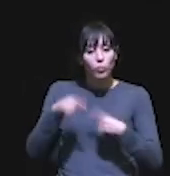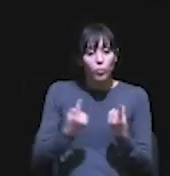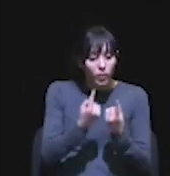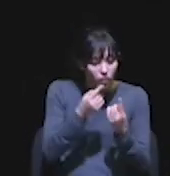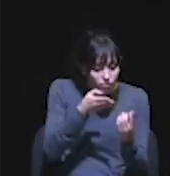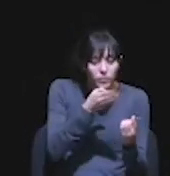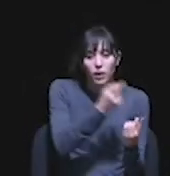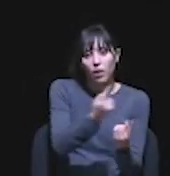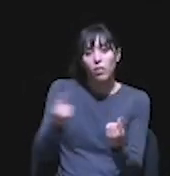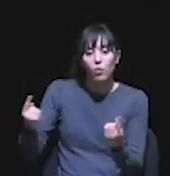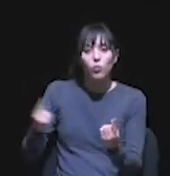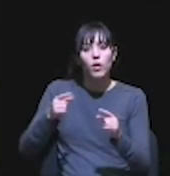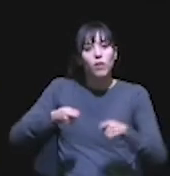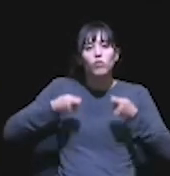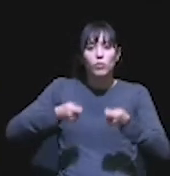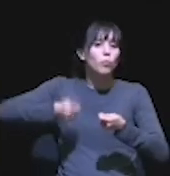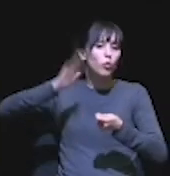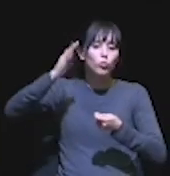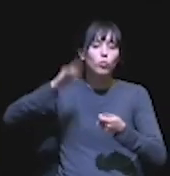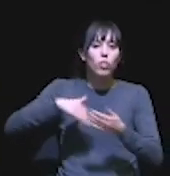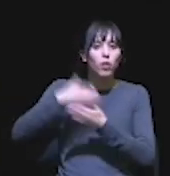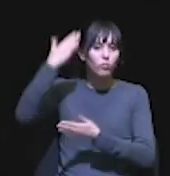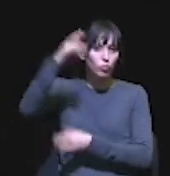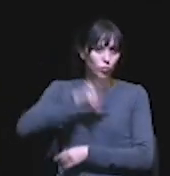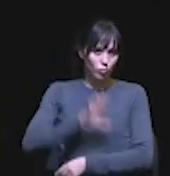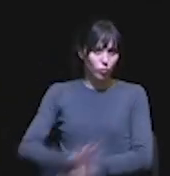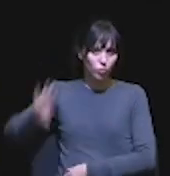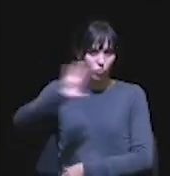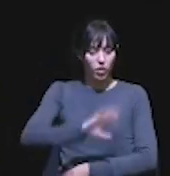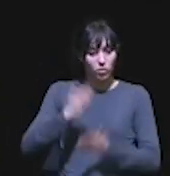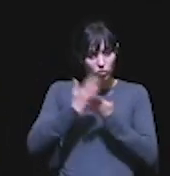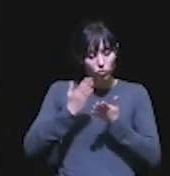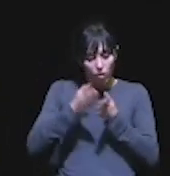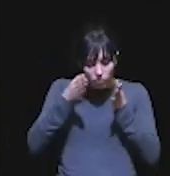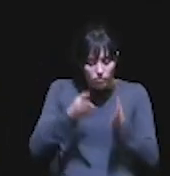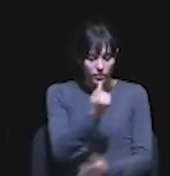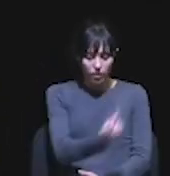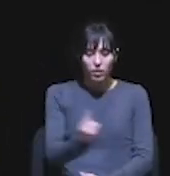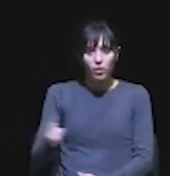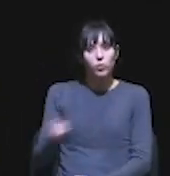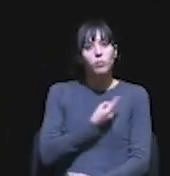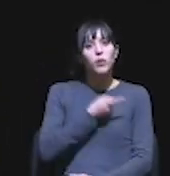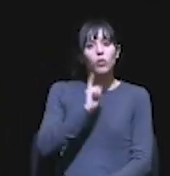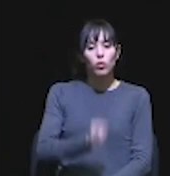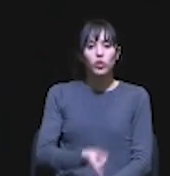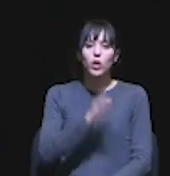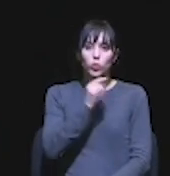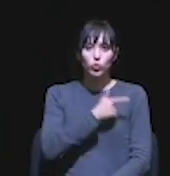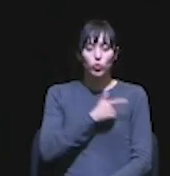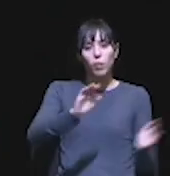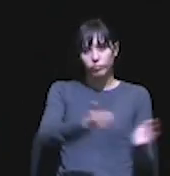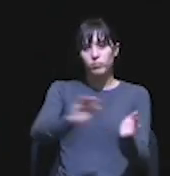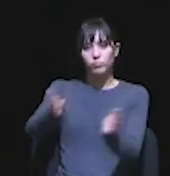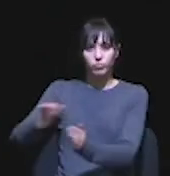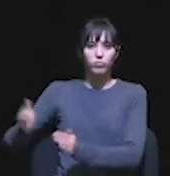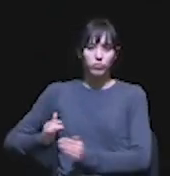maior investimento que podemos fazer para o futuro do país. E para centrarmos a escola em cada aluno, nós temos de reduzir o número de alunos por turma.